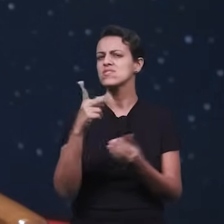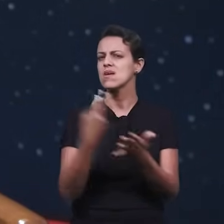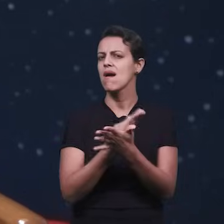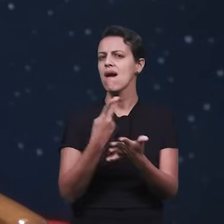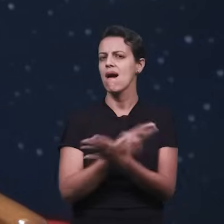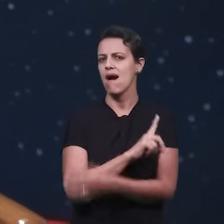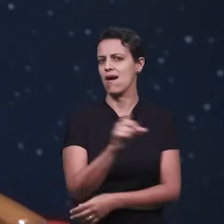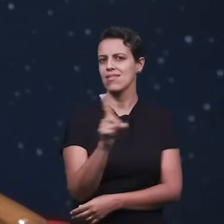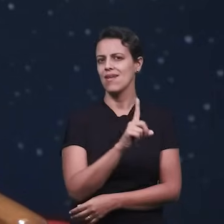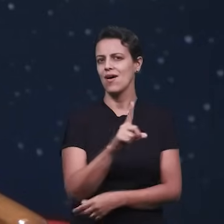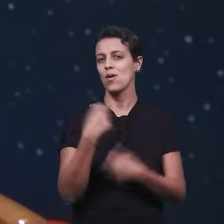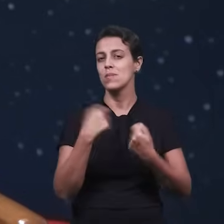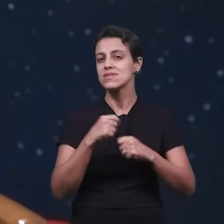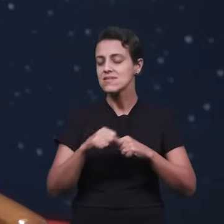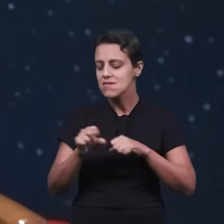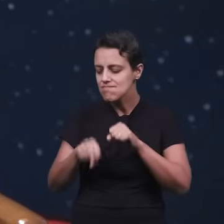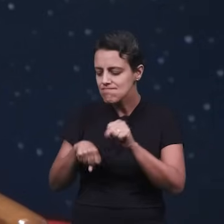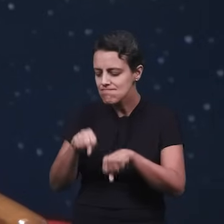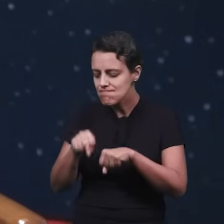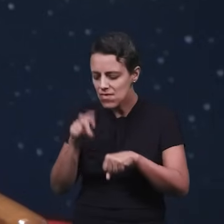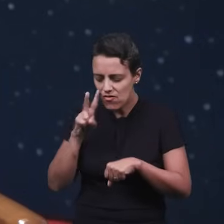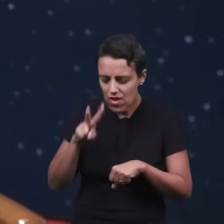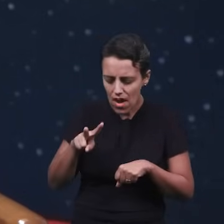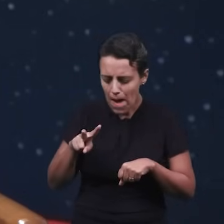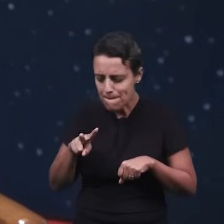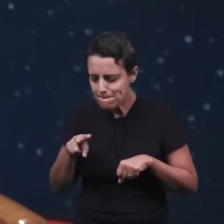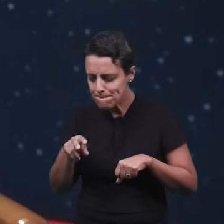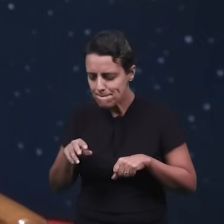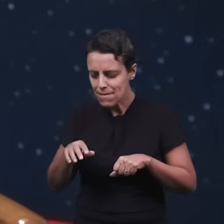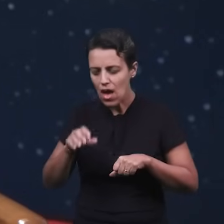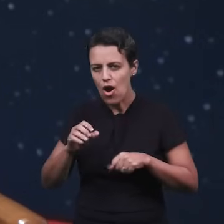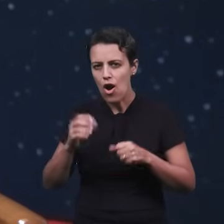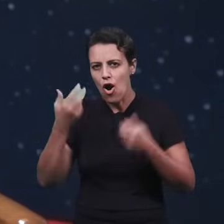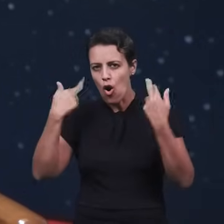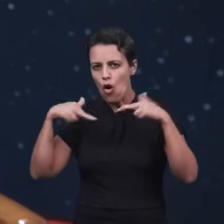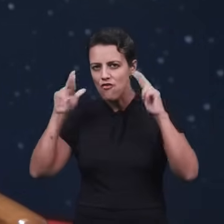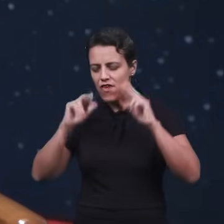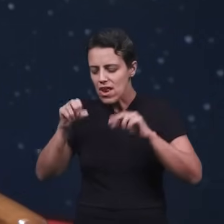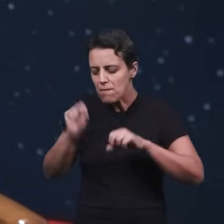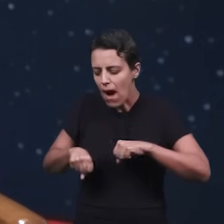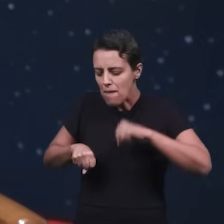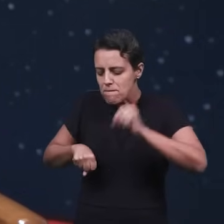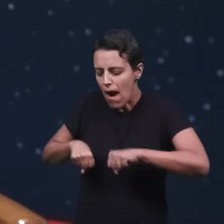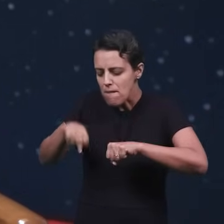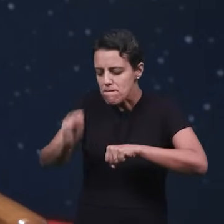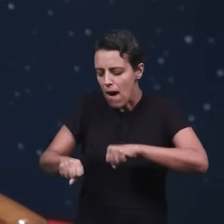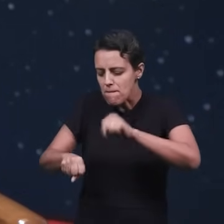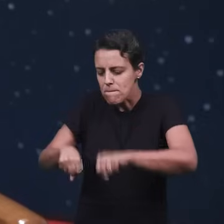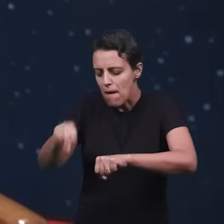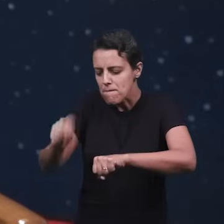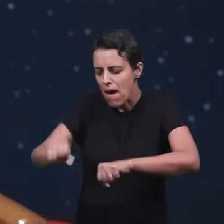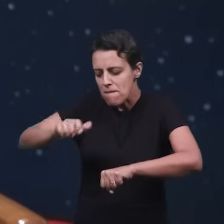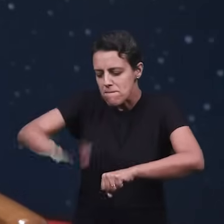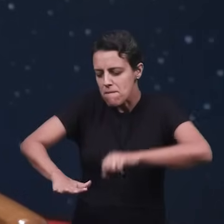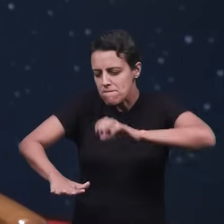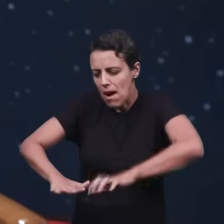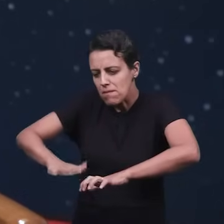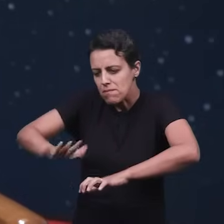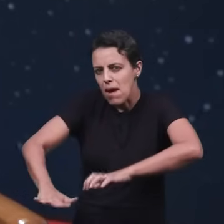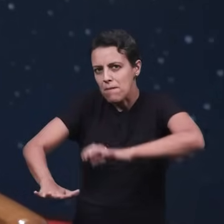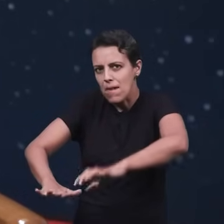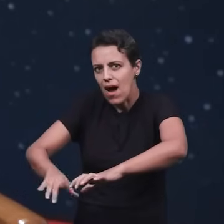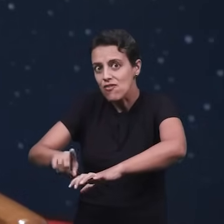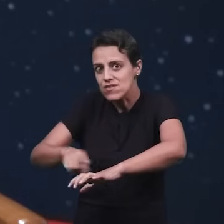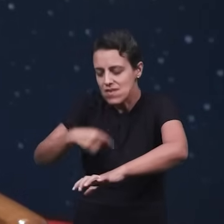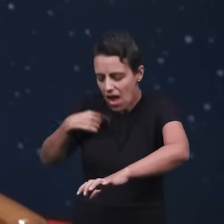não errar, é seguir a pisada das ovelhas. Então, se você segue a pisada das ovelhas ouvindo a voz do pastor, não tem